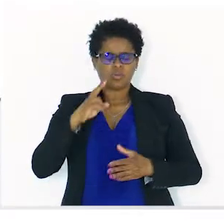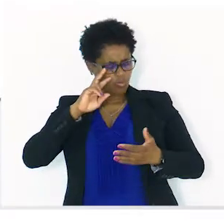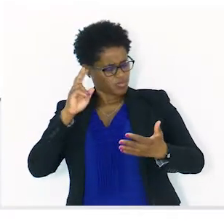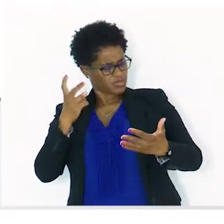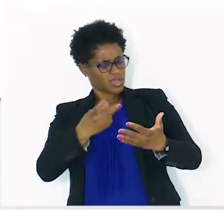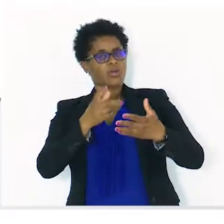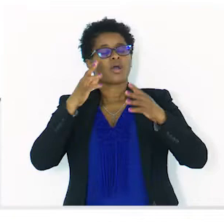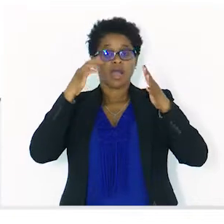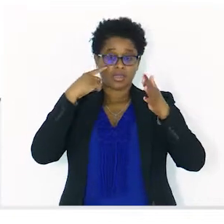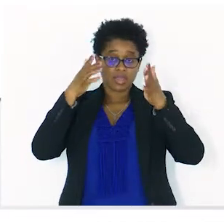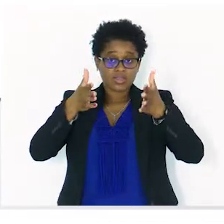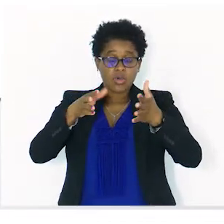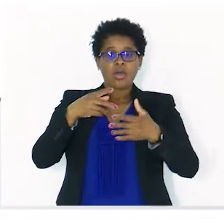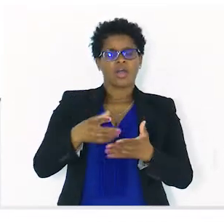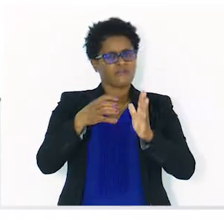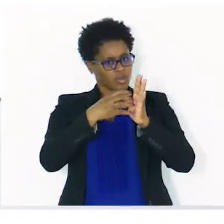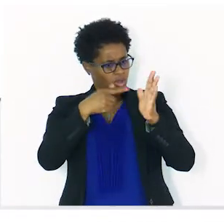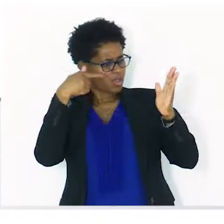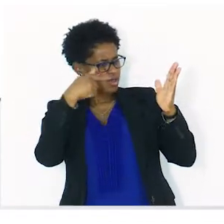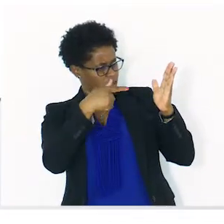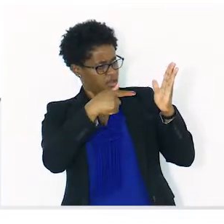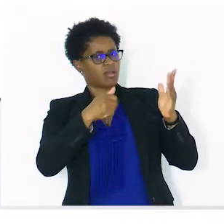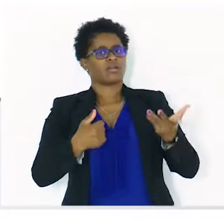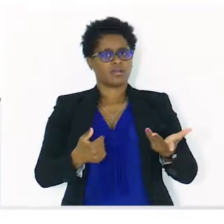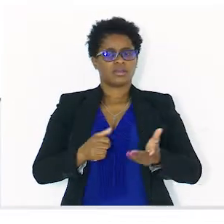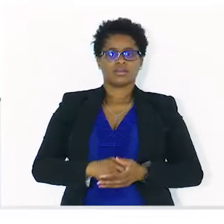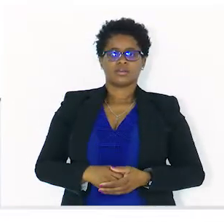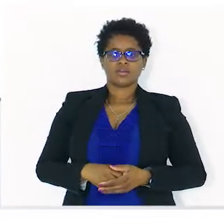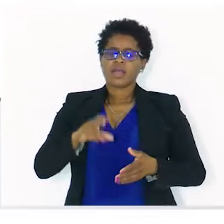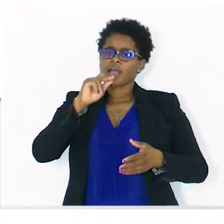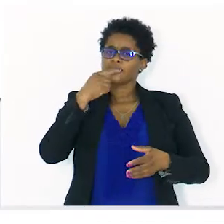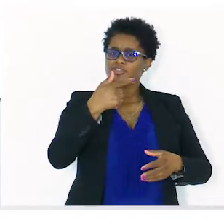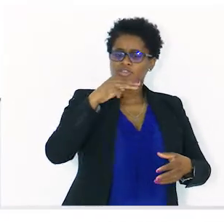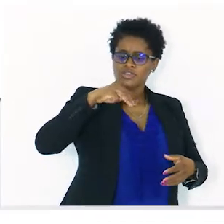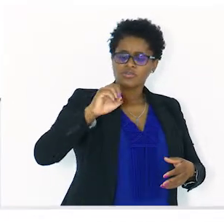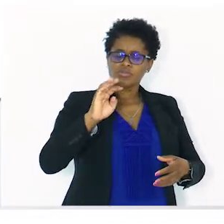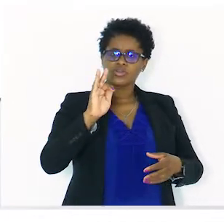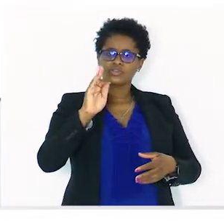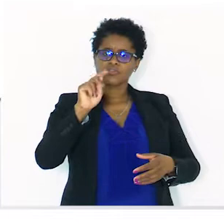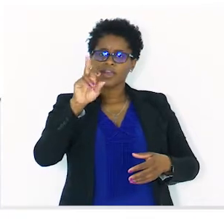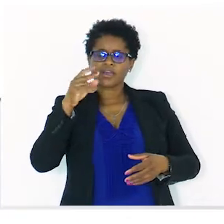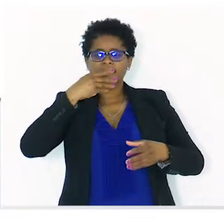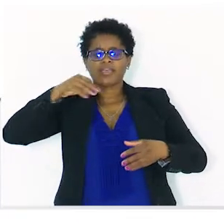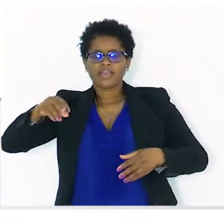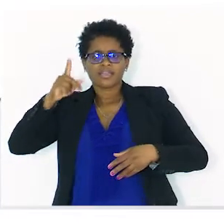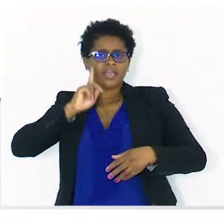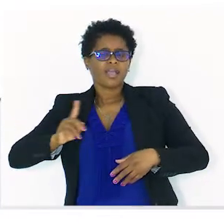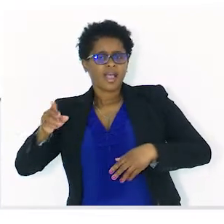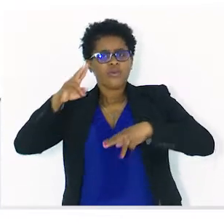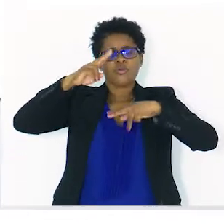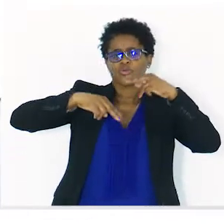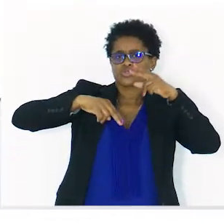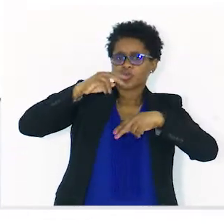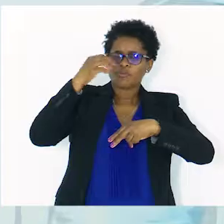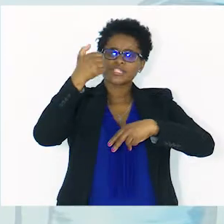Observem com atenção a figura aqui ilustrada. A atmosfera terrestre, ela é constituída por 5